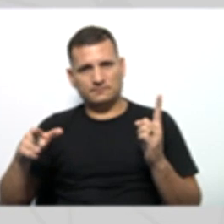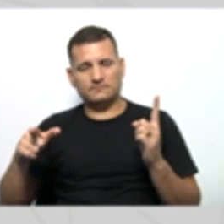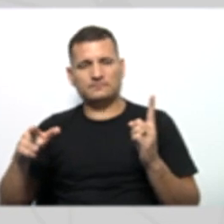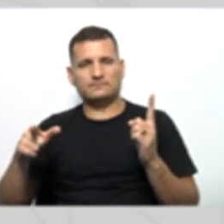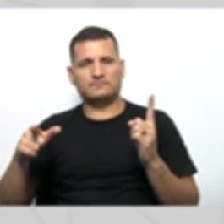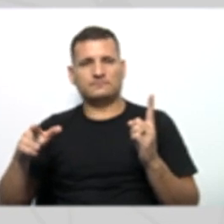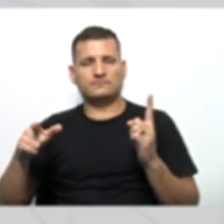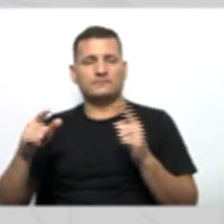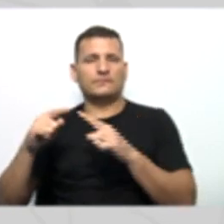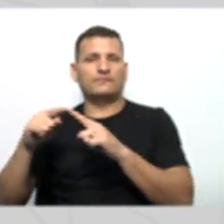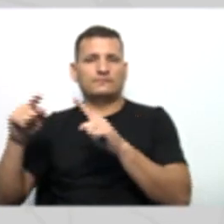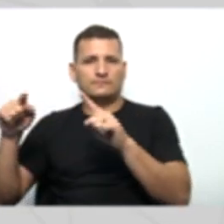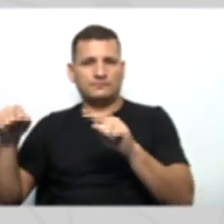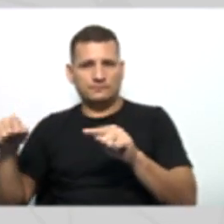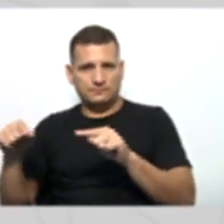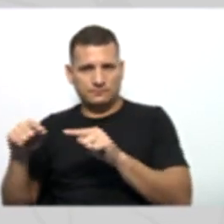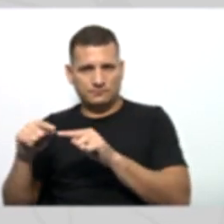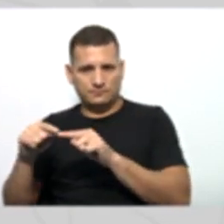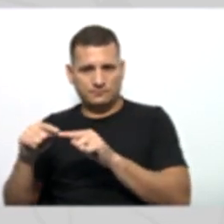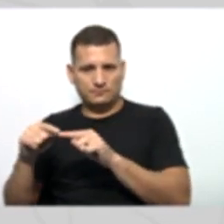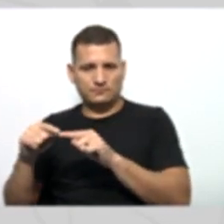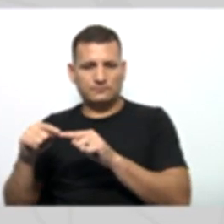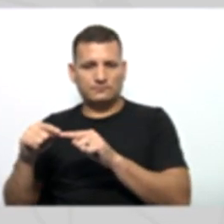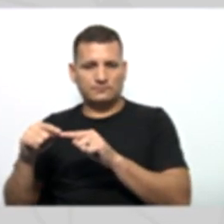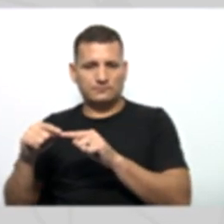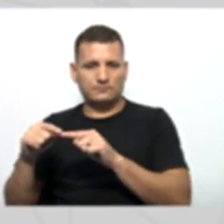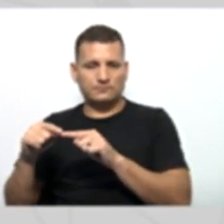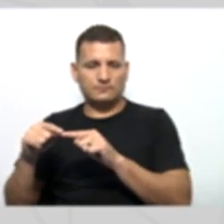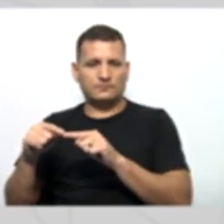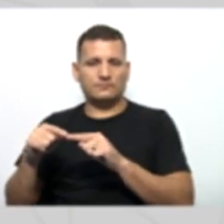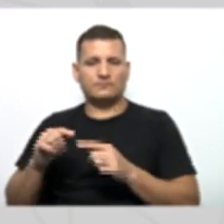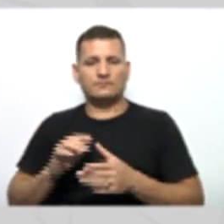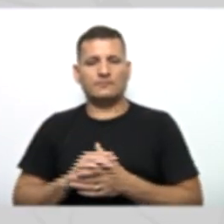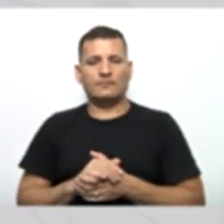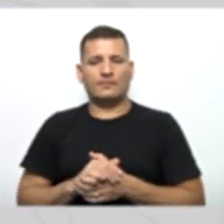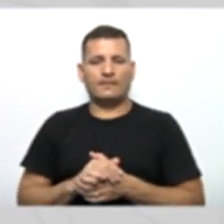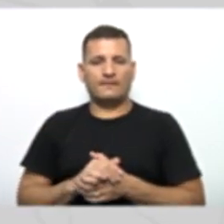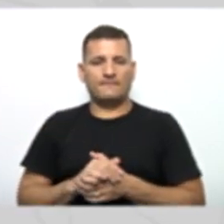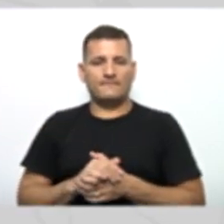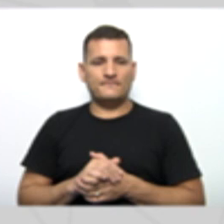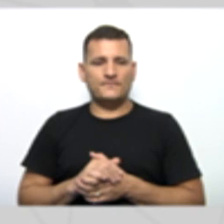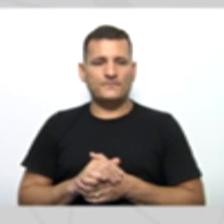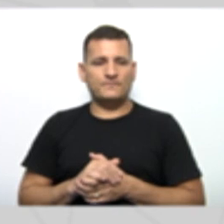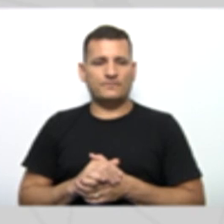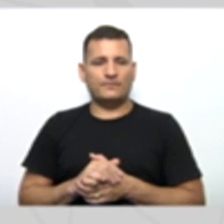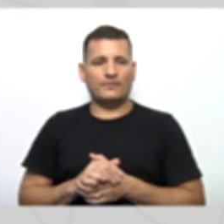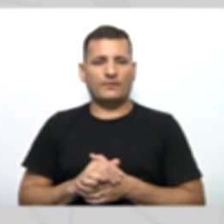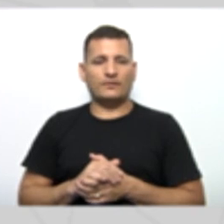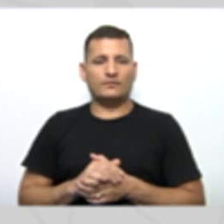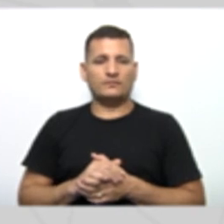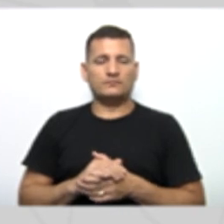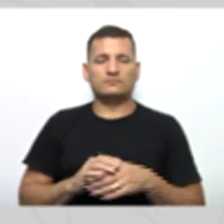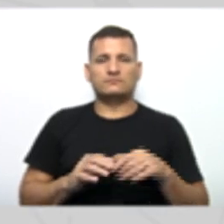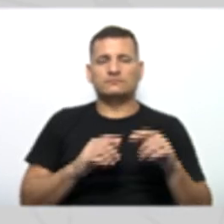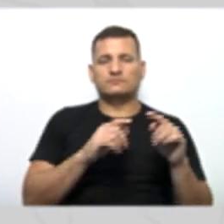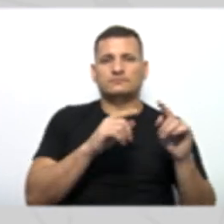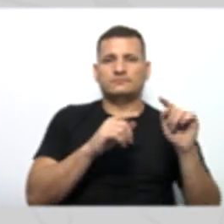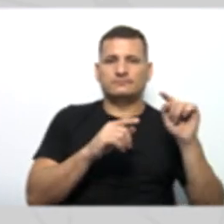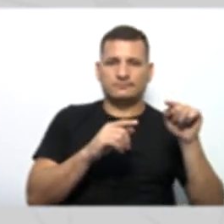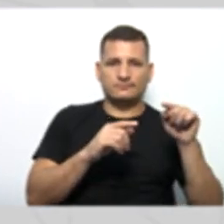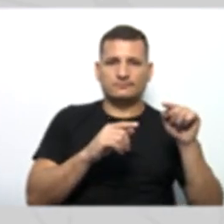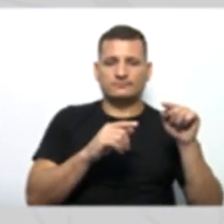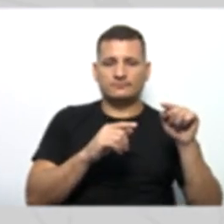vários empregados. Essa é a cardinalidade que vocês podem estar utilizando. Assim como, ó, um empréstimo,